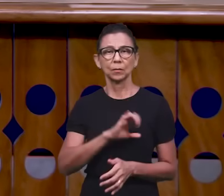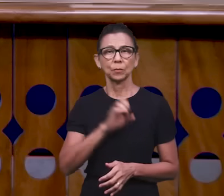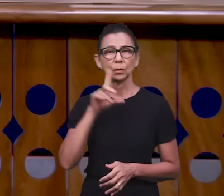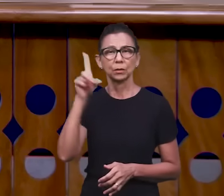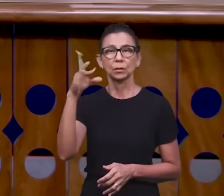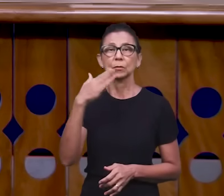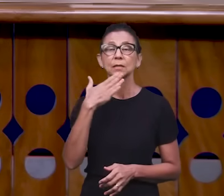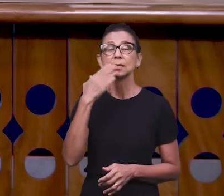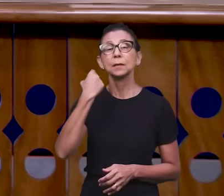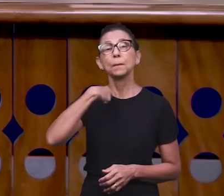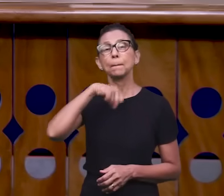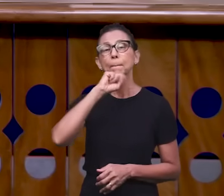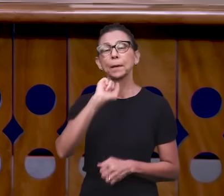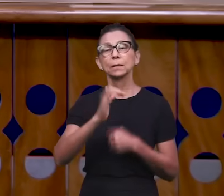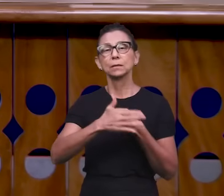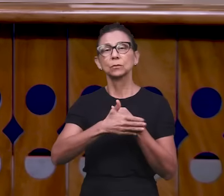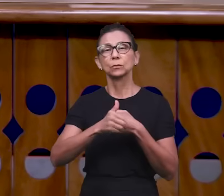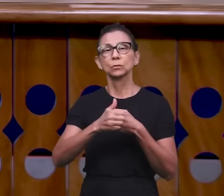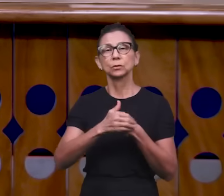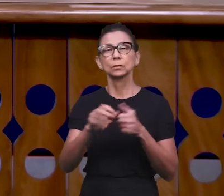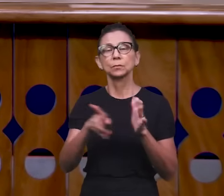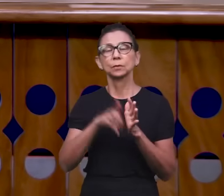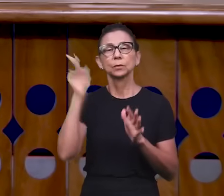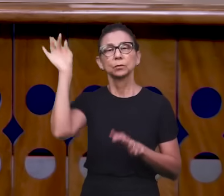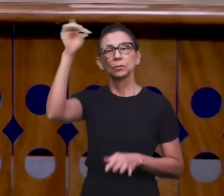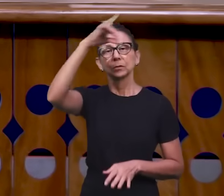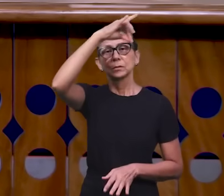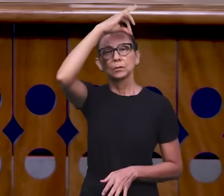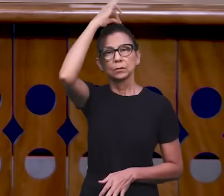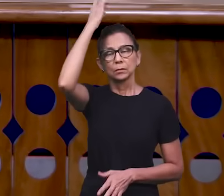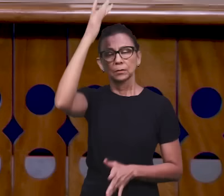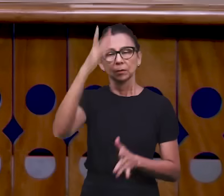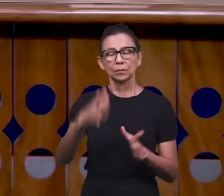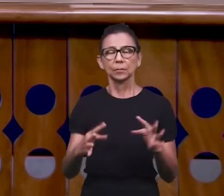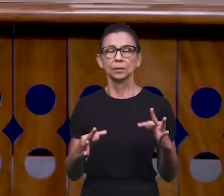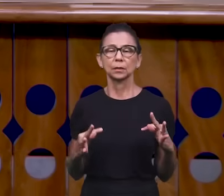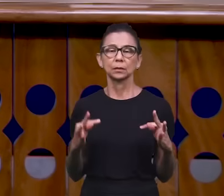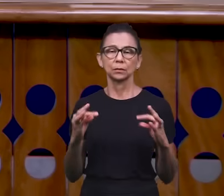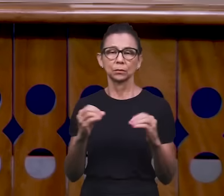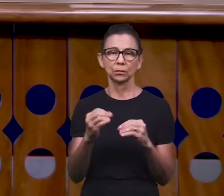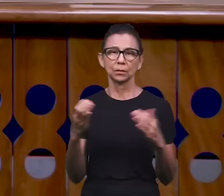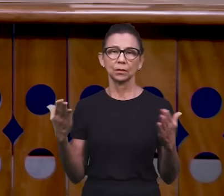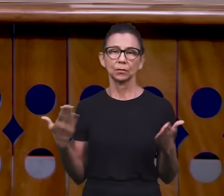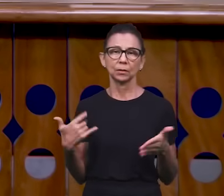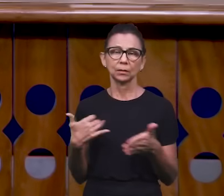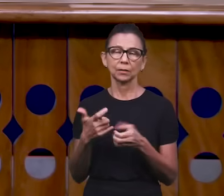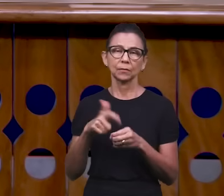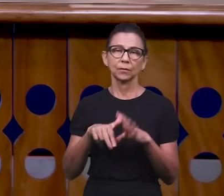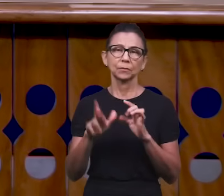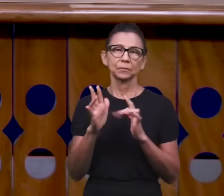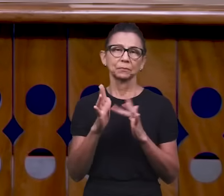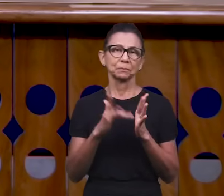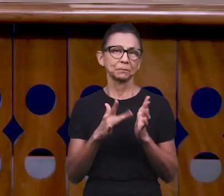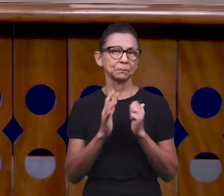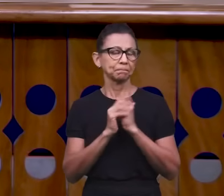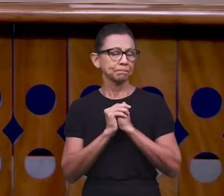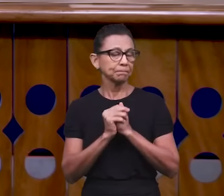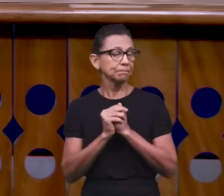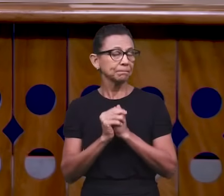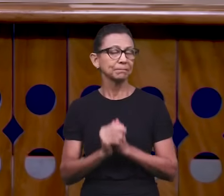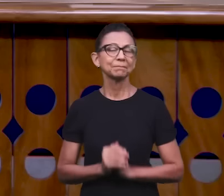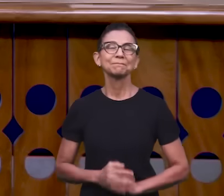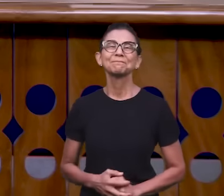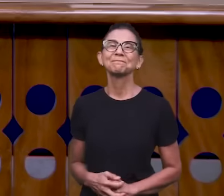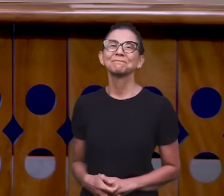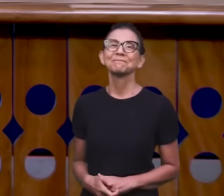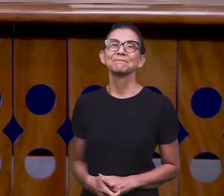o amor de Deus nosso Pai e a consolação do Espírito Santo seja convosco, amados, agora e até a volta do Senhor Jesus.